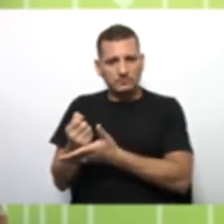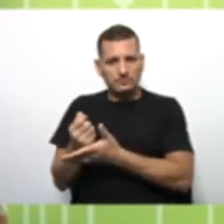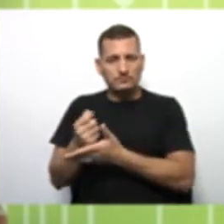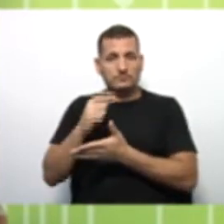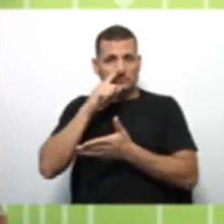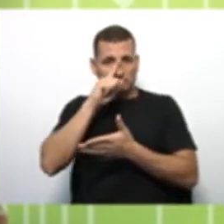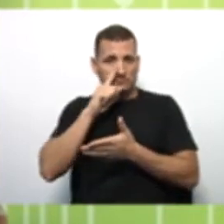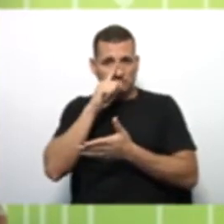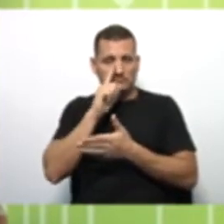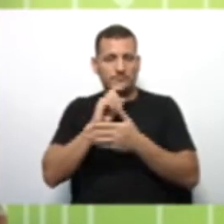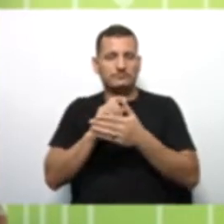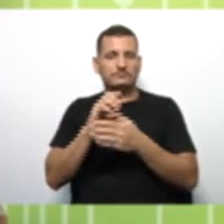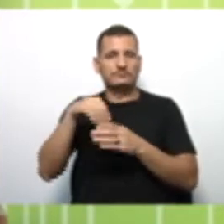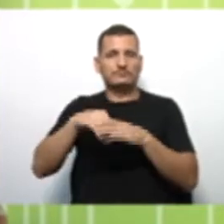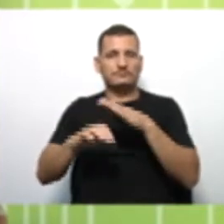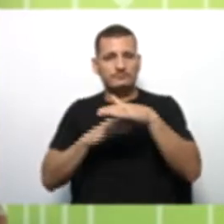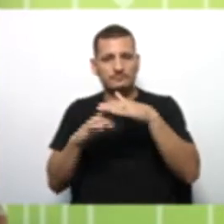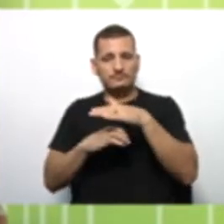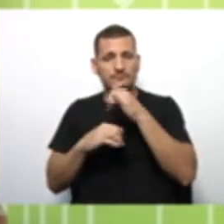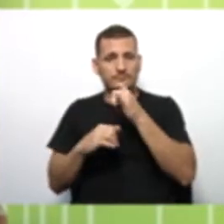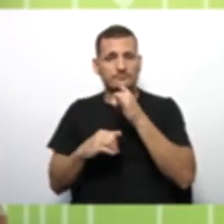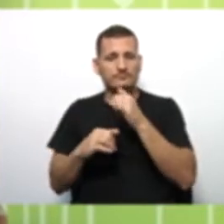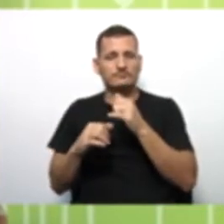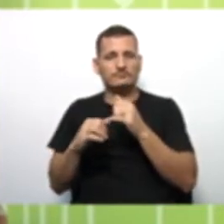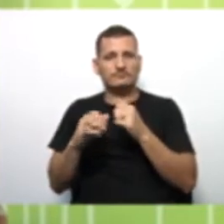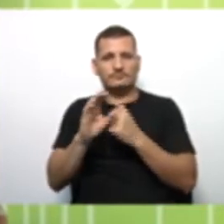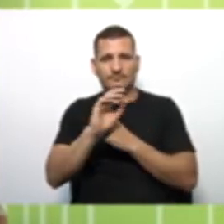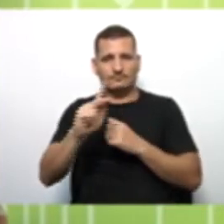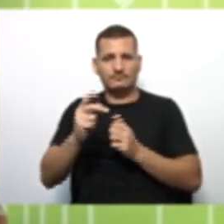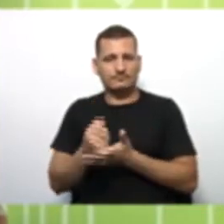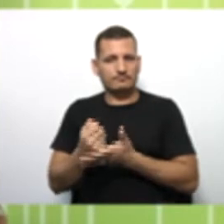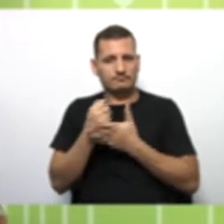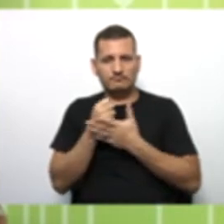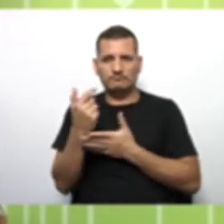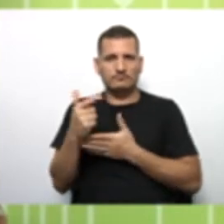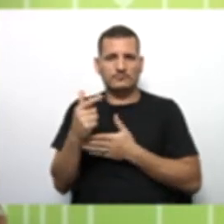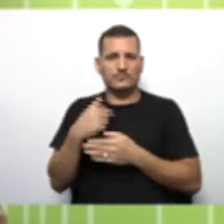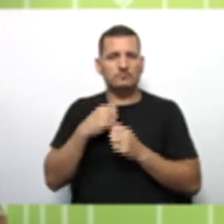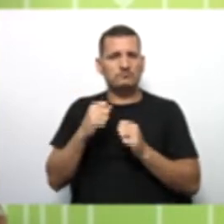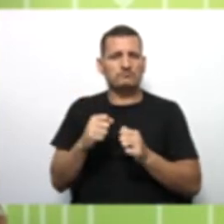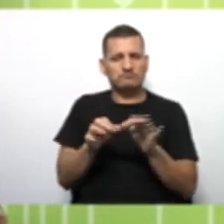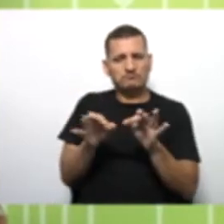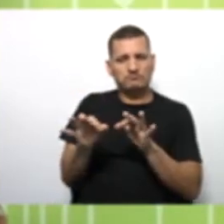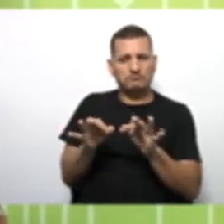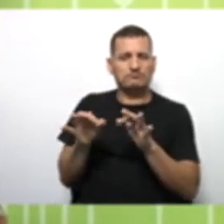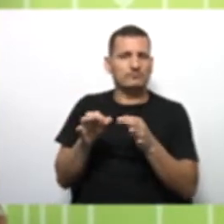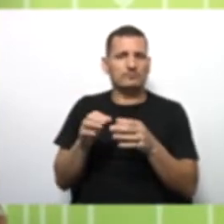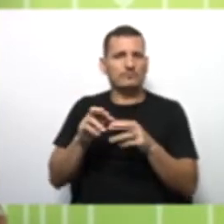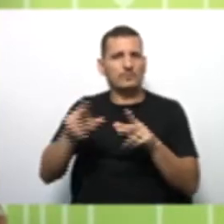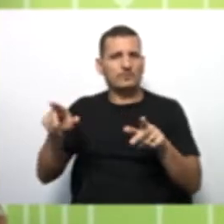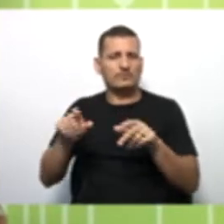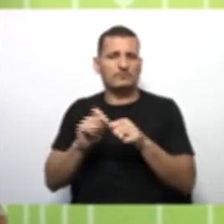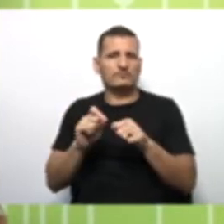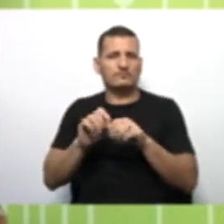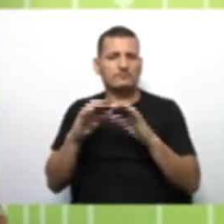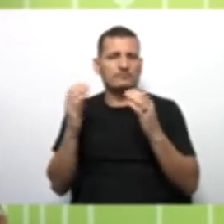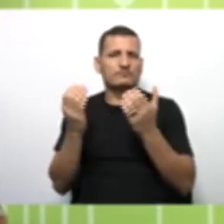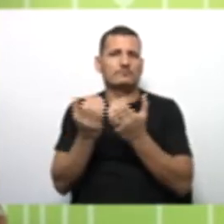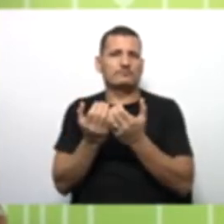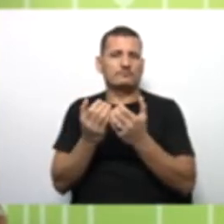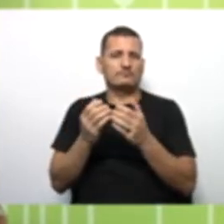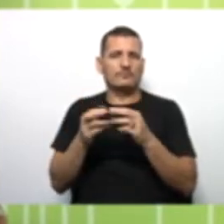impacto ao projeto. Os externos são aqueles que a gente tem mais ingerência, né? Então, riscos técnicos a gente consegue contornar de